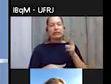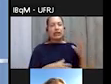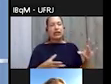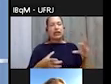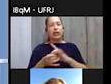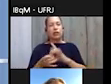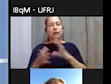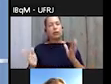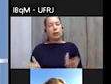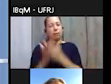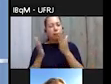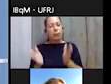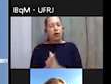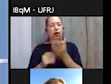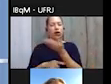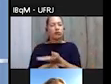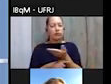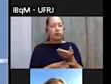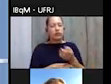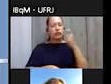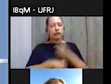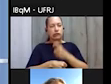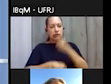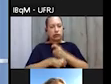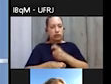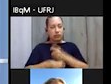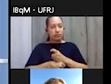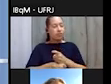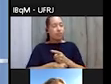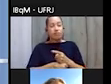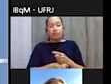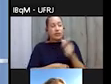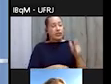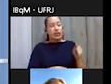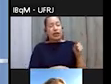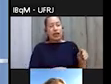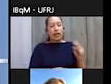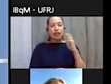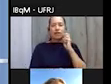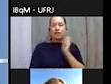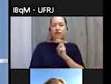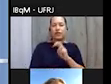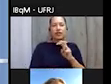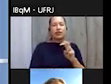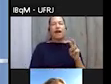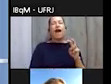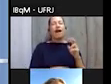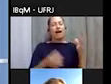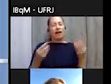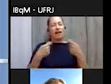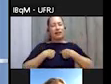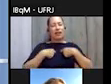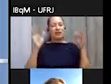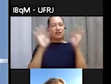pobreza, a miséria e a ignorância. E que ele ficava extremamente feliz em ver todos esses jovens e todas as pessoas